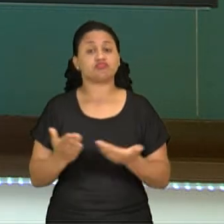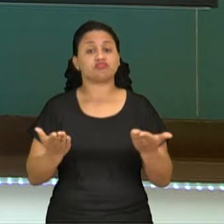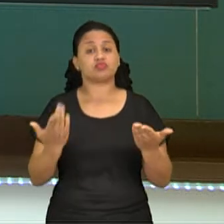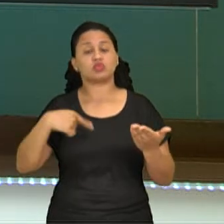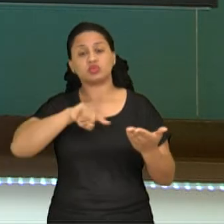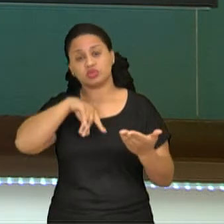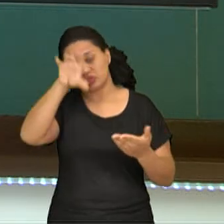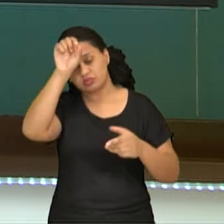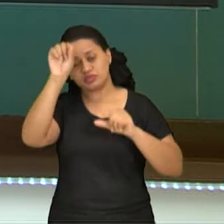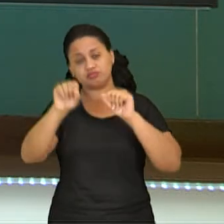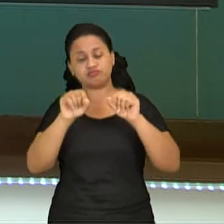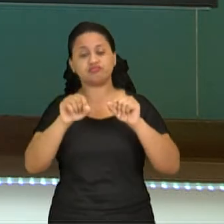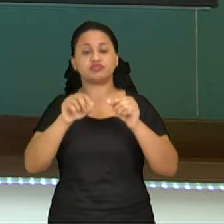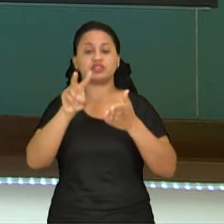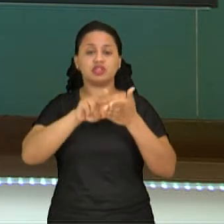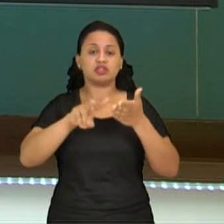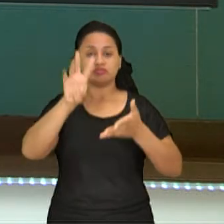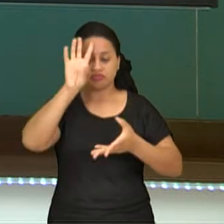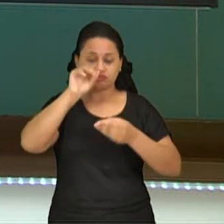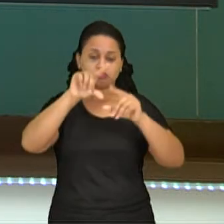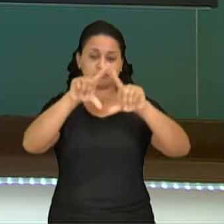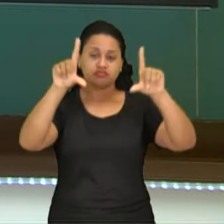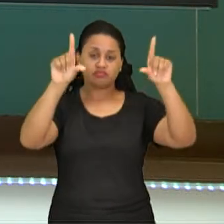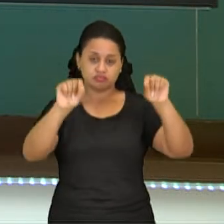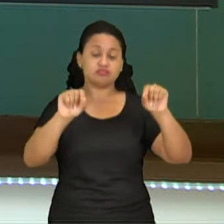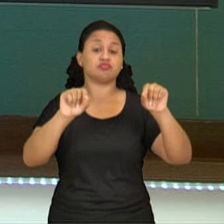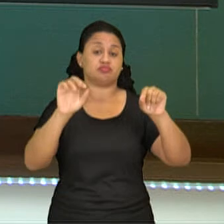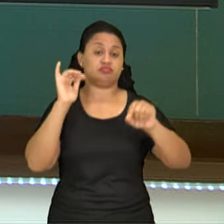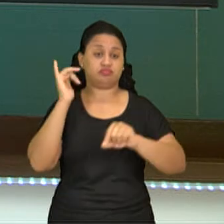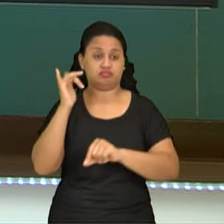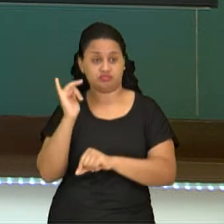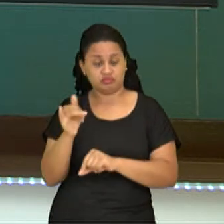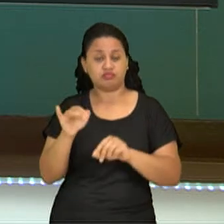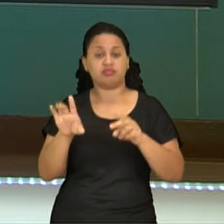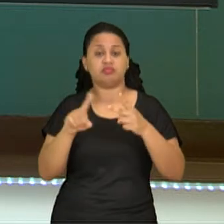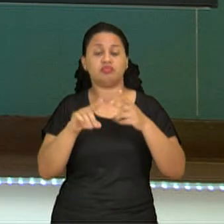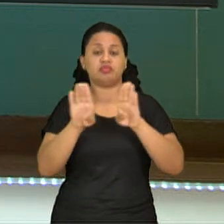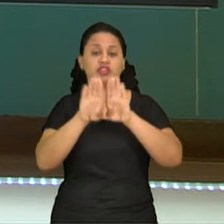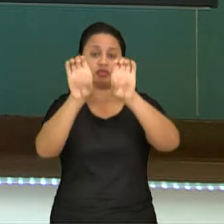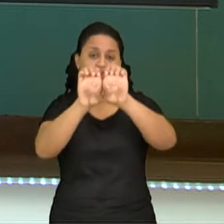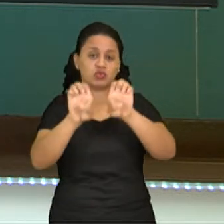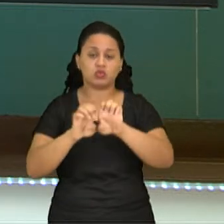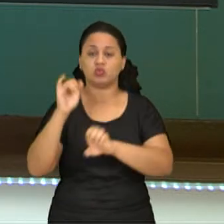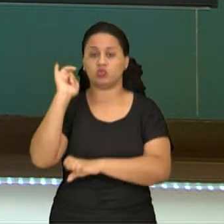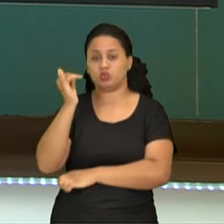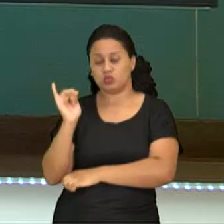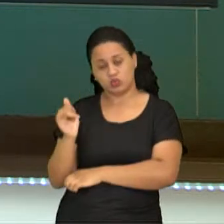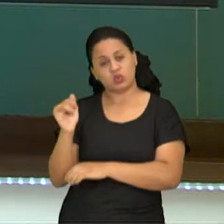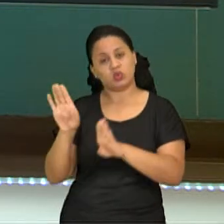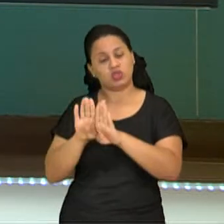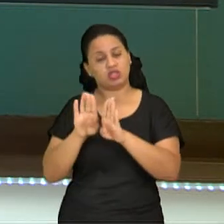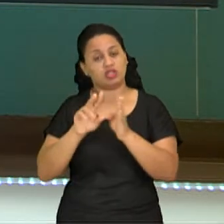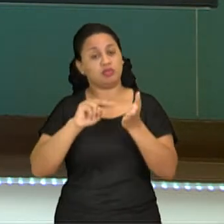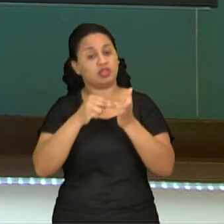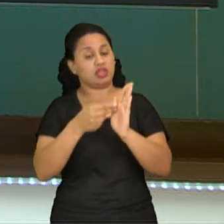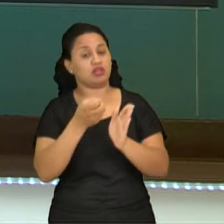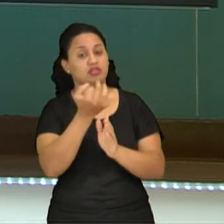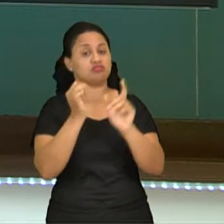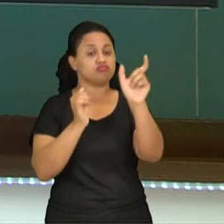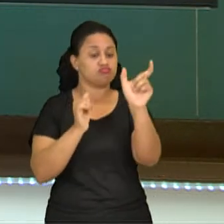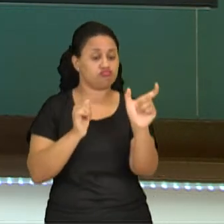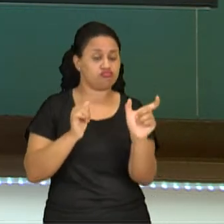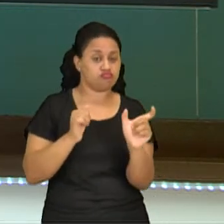de um romance, analisamos a estrutura e os elementos do romance, reconhecemos o significado de palavras